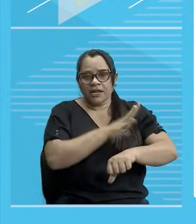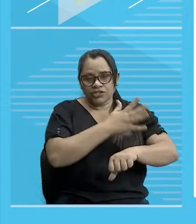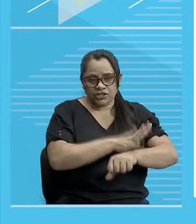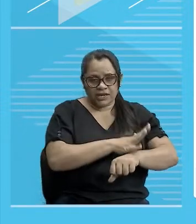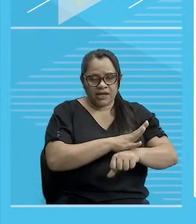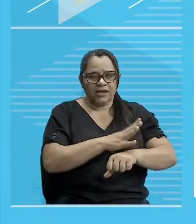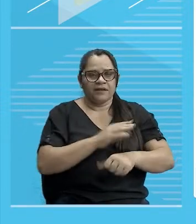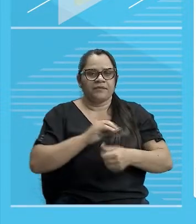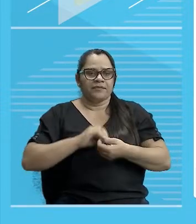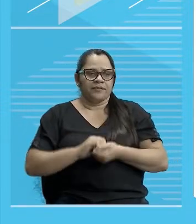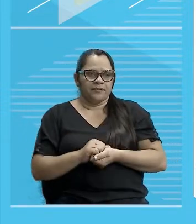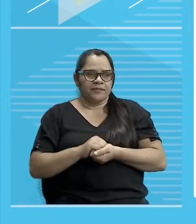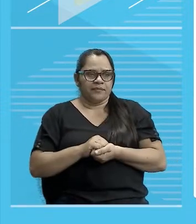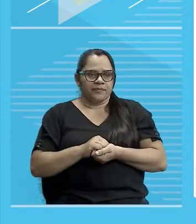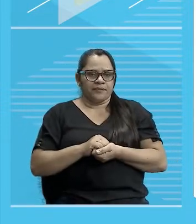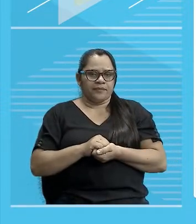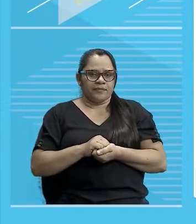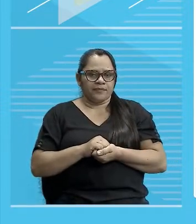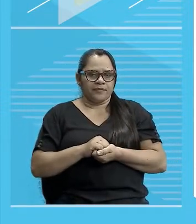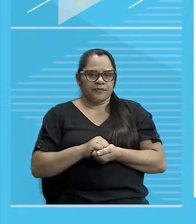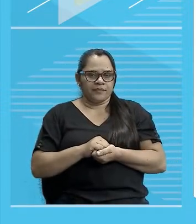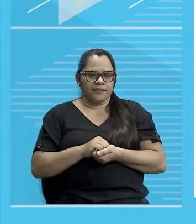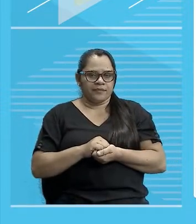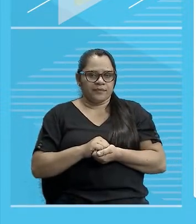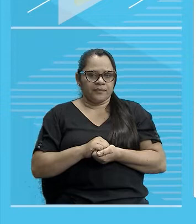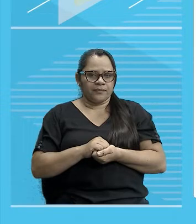colocar em ação